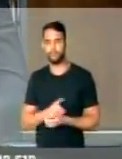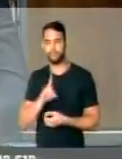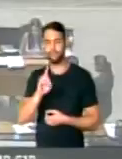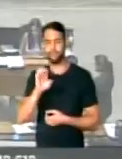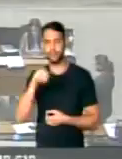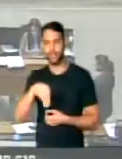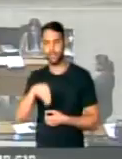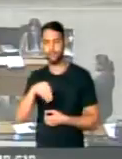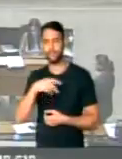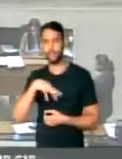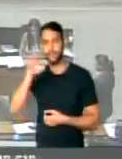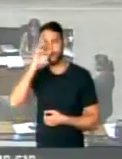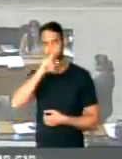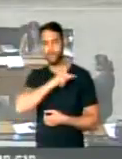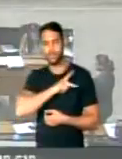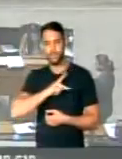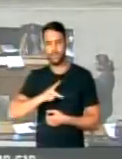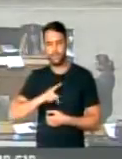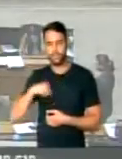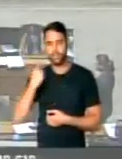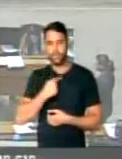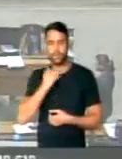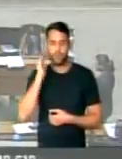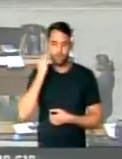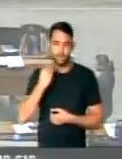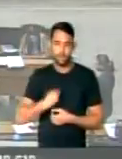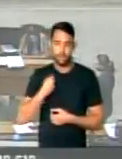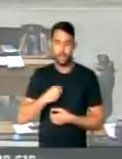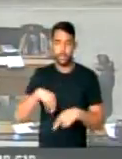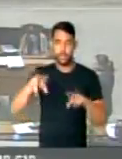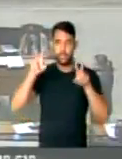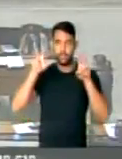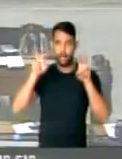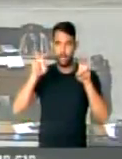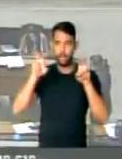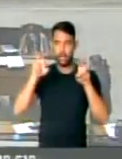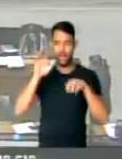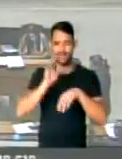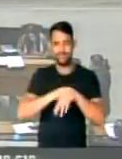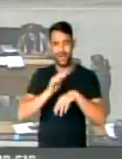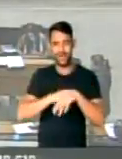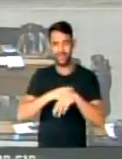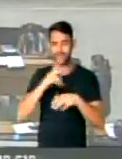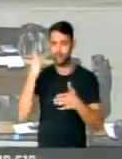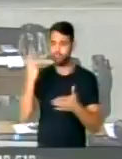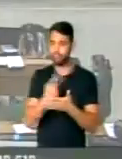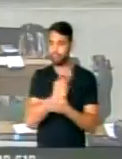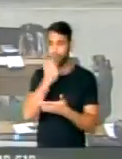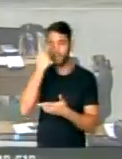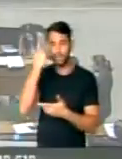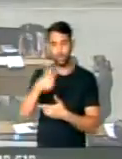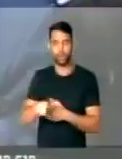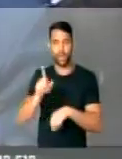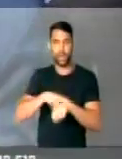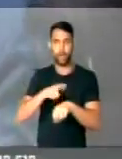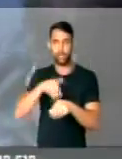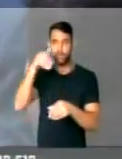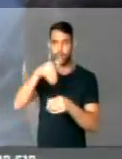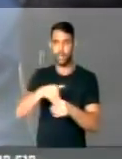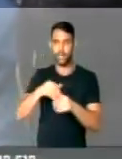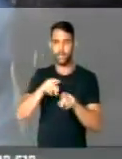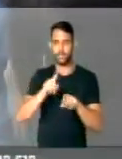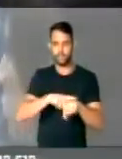DEM. Senhor presidente, nós entendemos que esse assunto é mais do que recorrente. Está na hora da gente votar